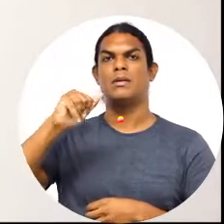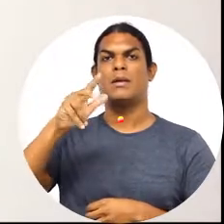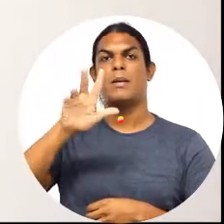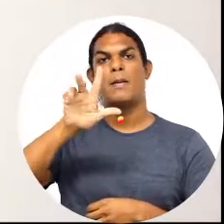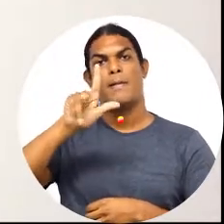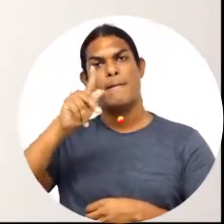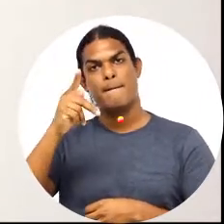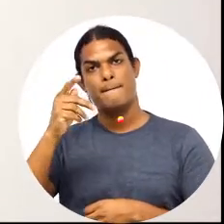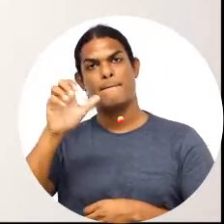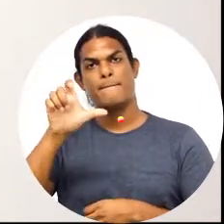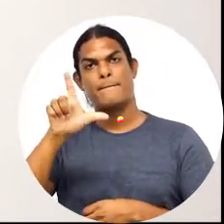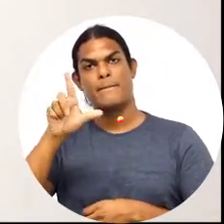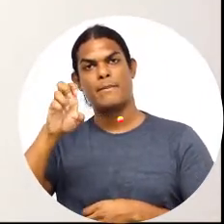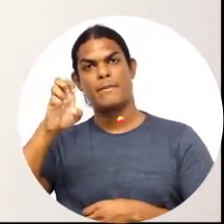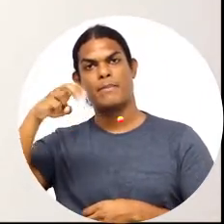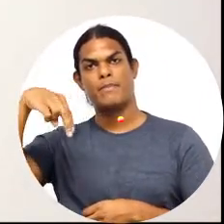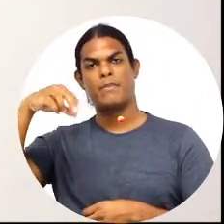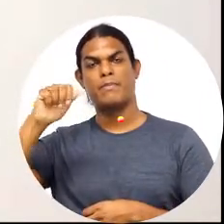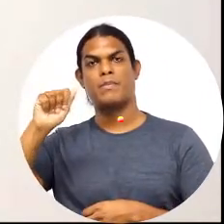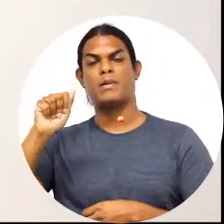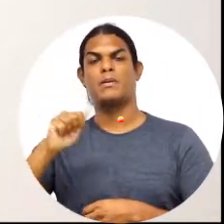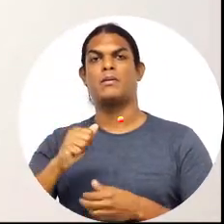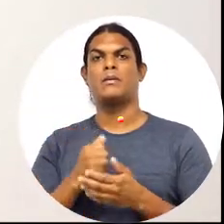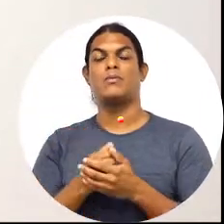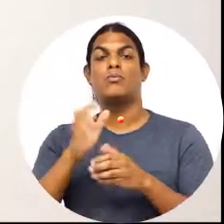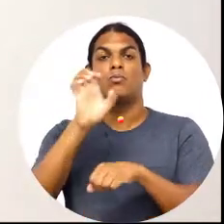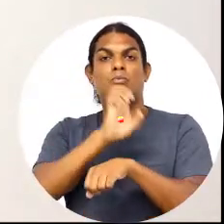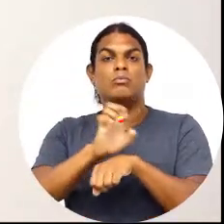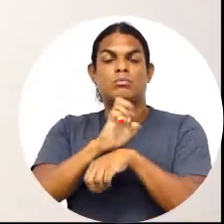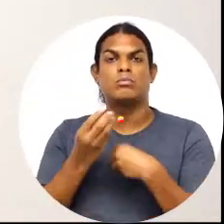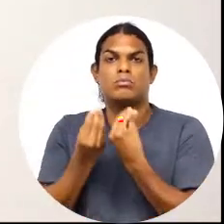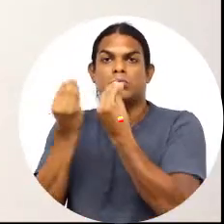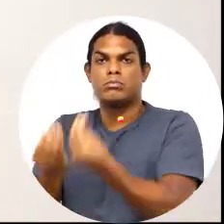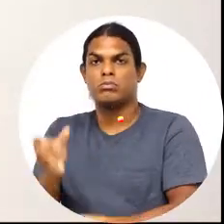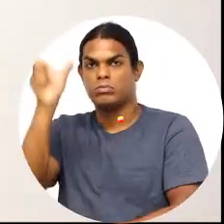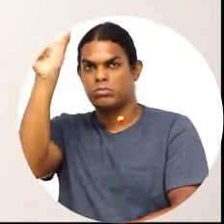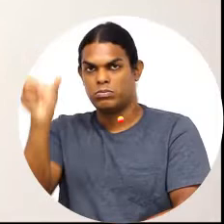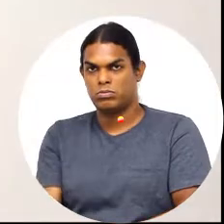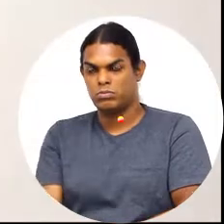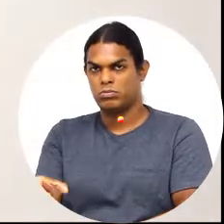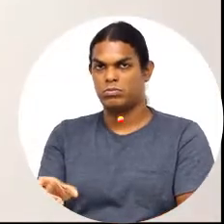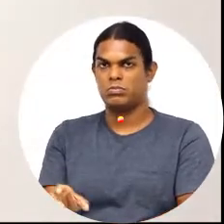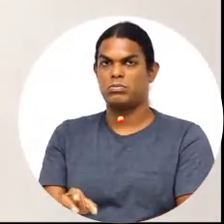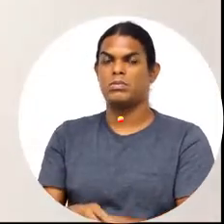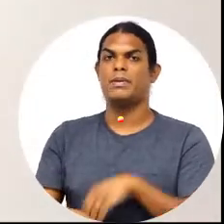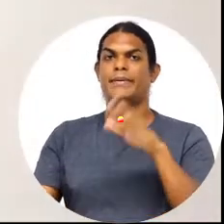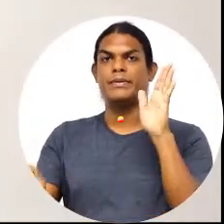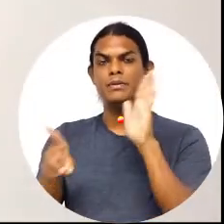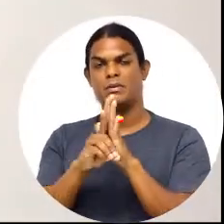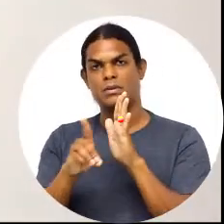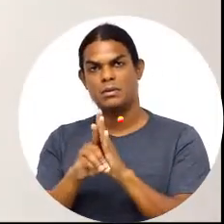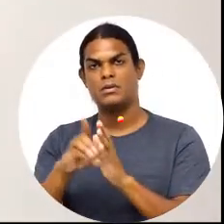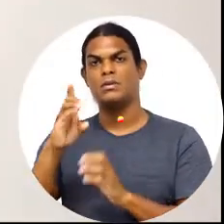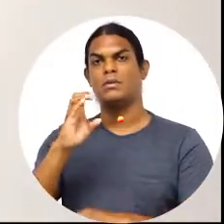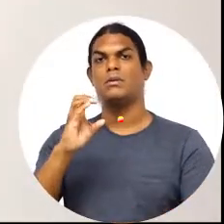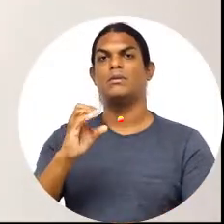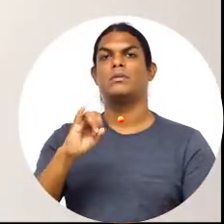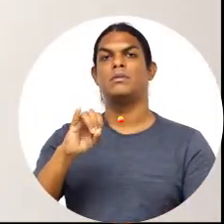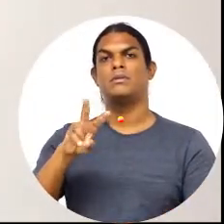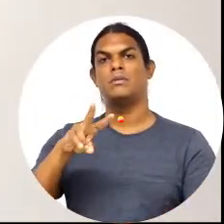Estado repassa aos seus cidadãos formais direitos